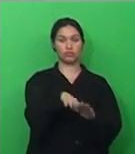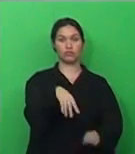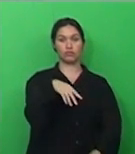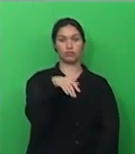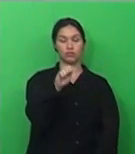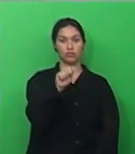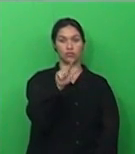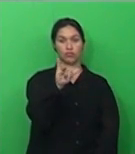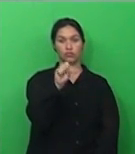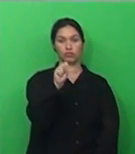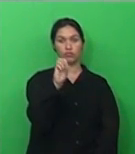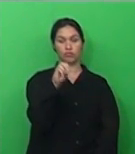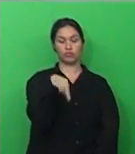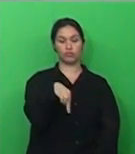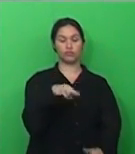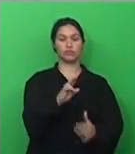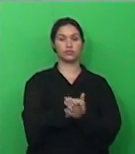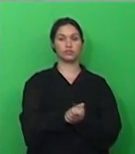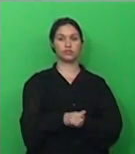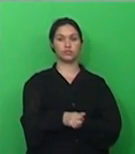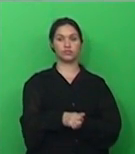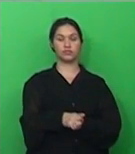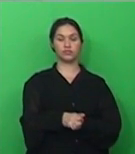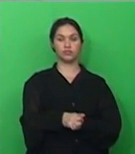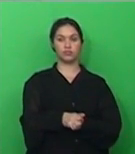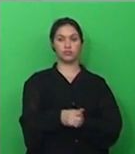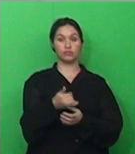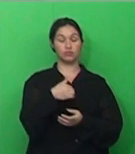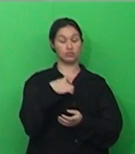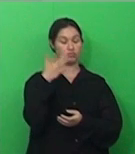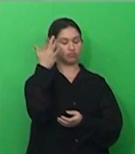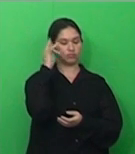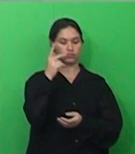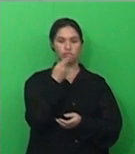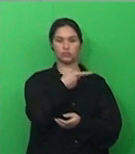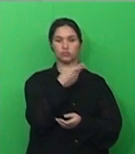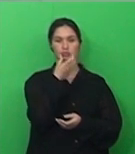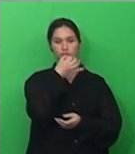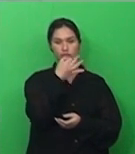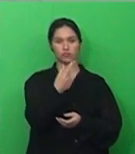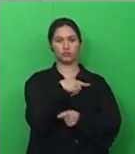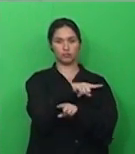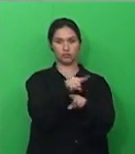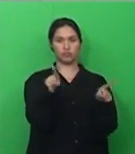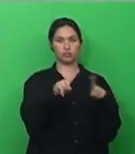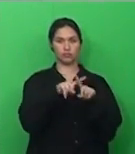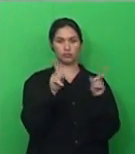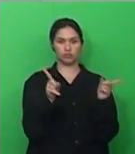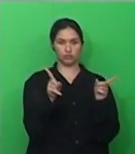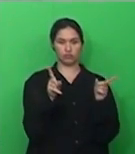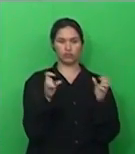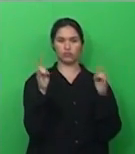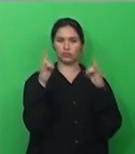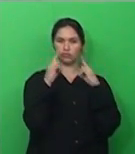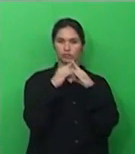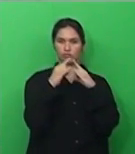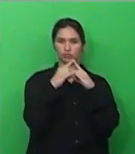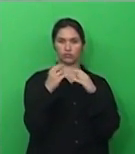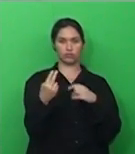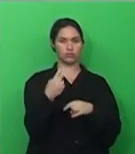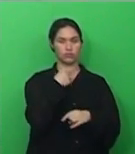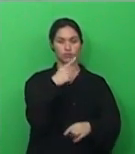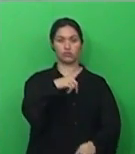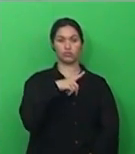em relação a se é a favor, se é contrário a esse projeto, mas uma instituição não pode ter partido